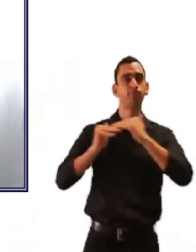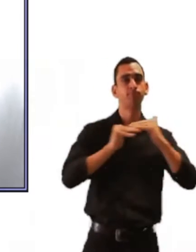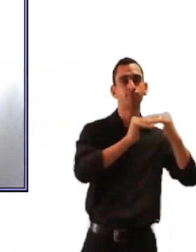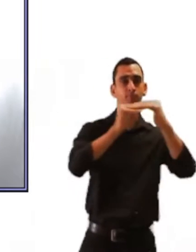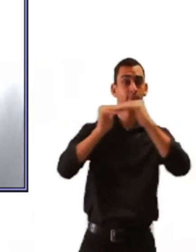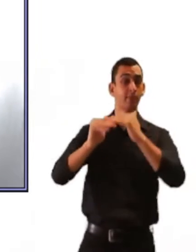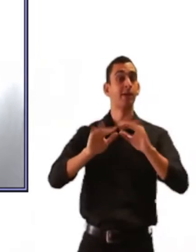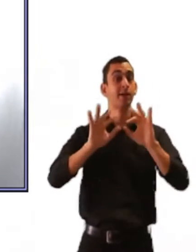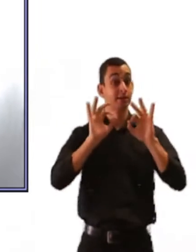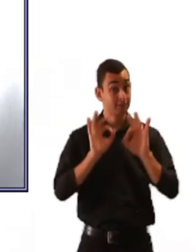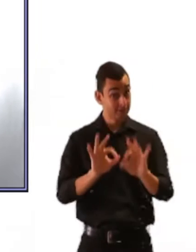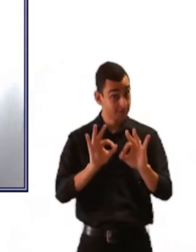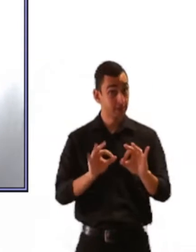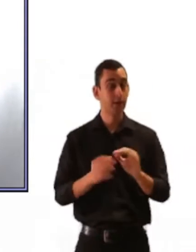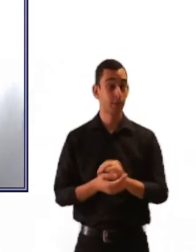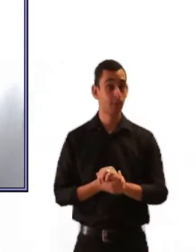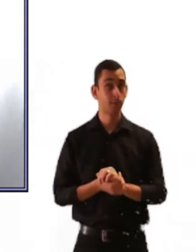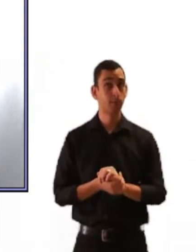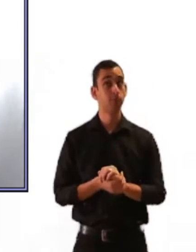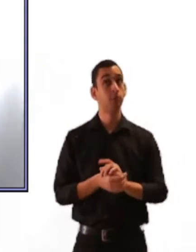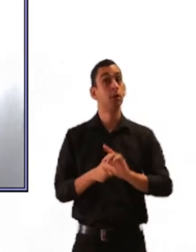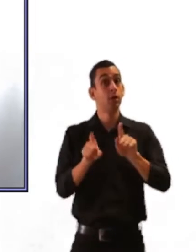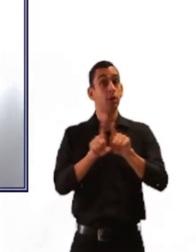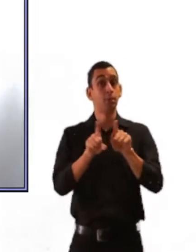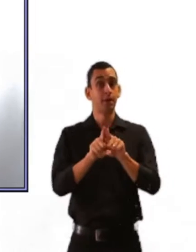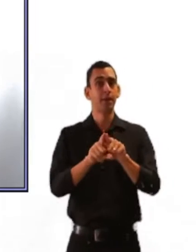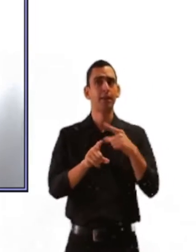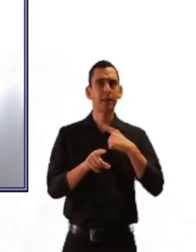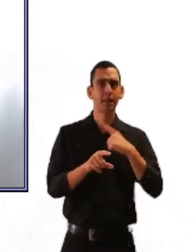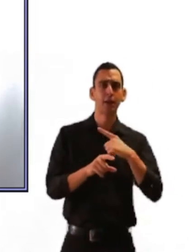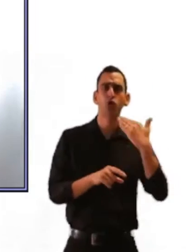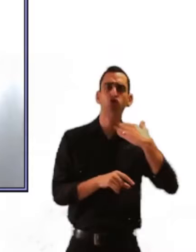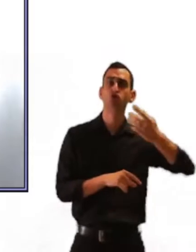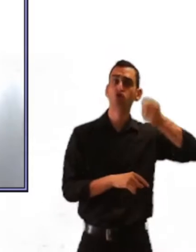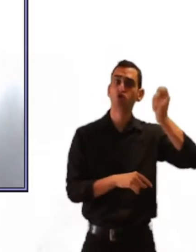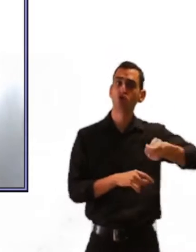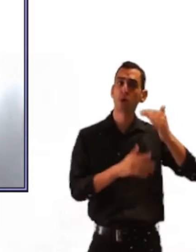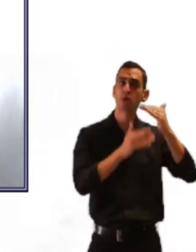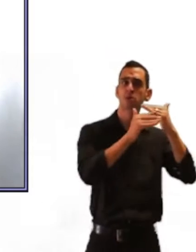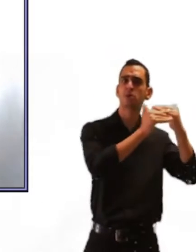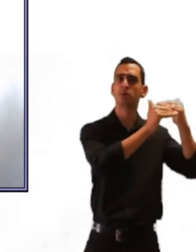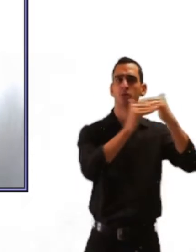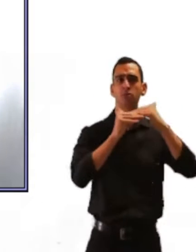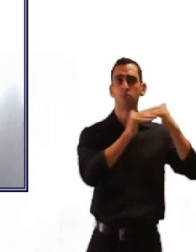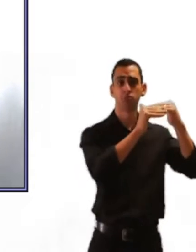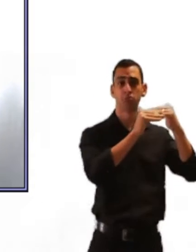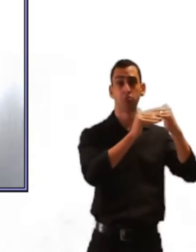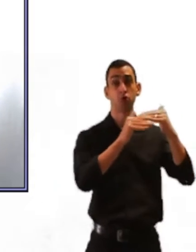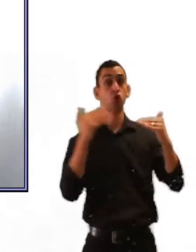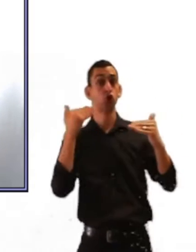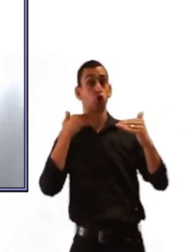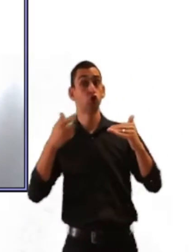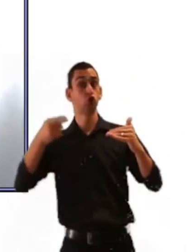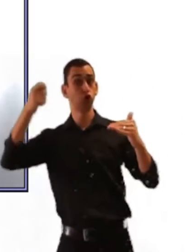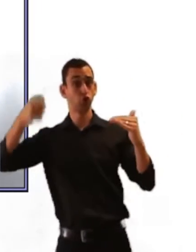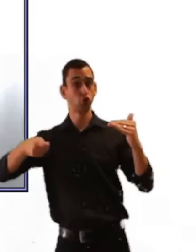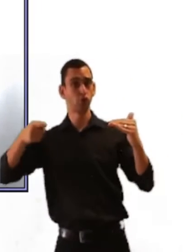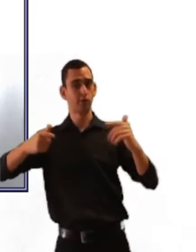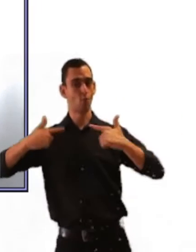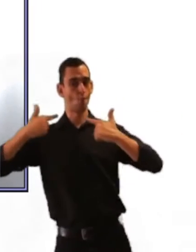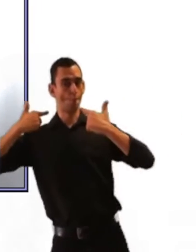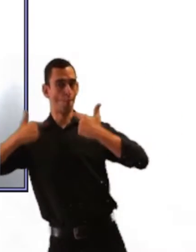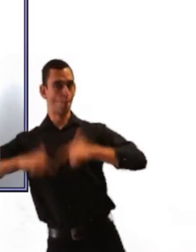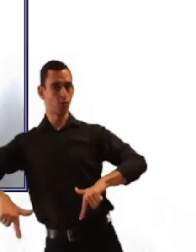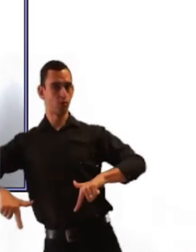um juiz neutro. Existe diferença entre o juiz imparcial e o juiz neutro? E aí a